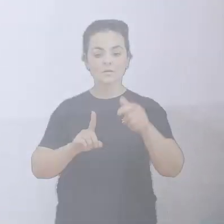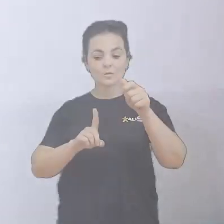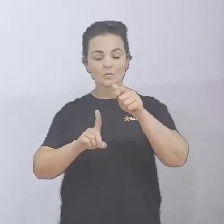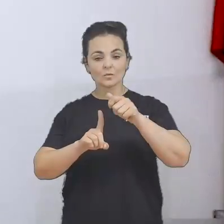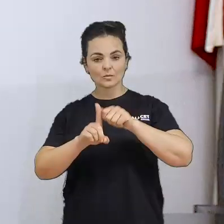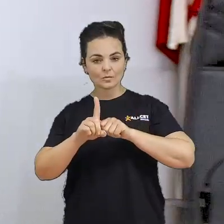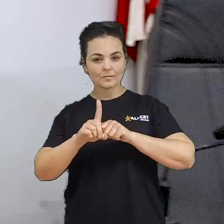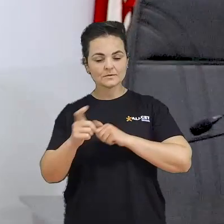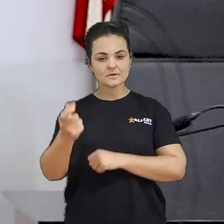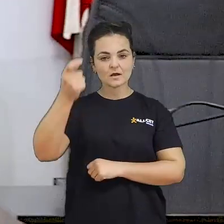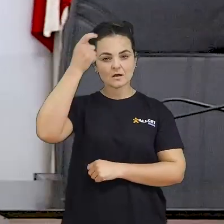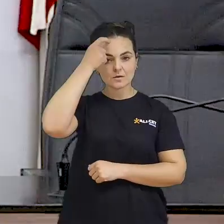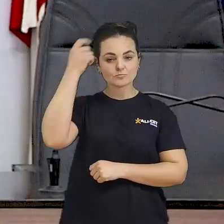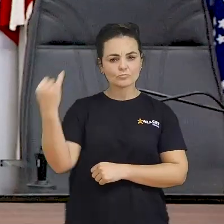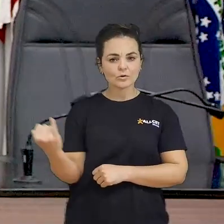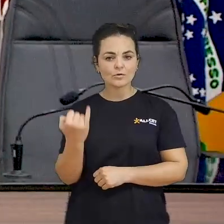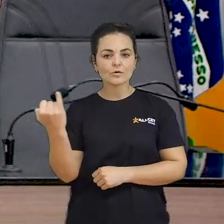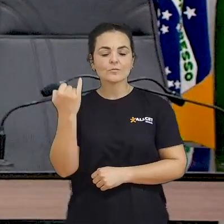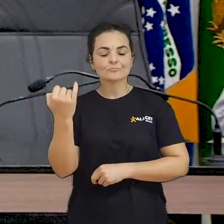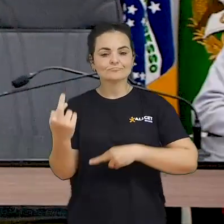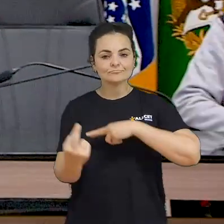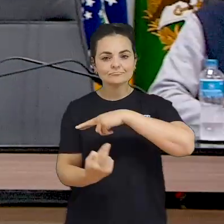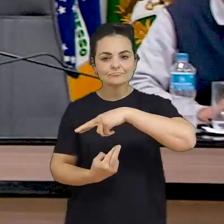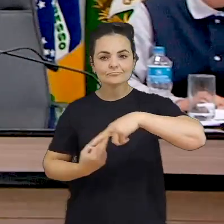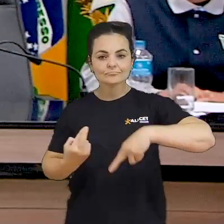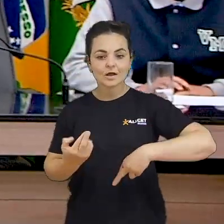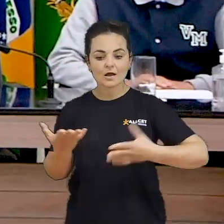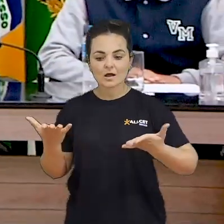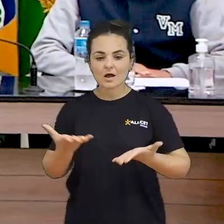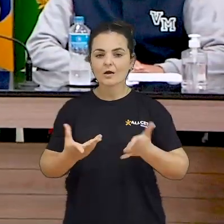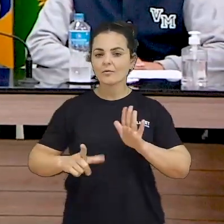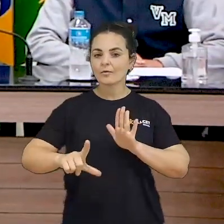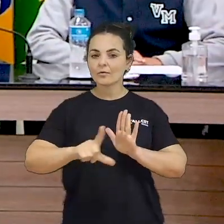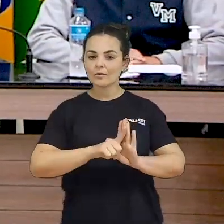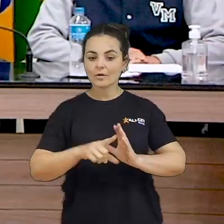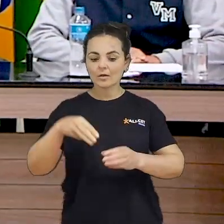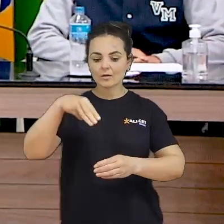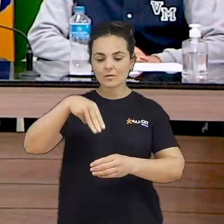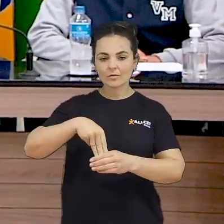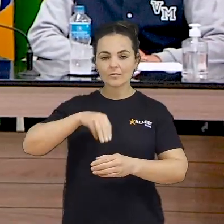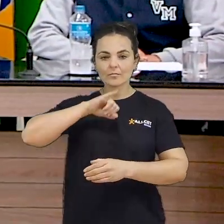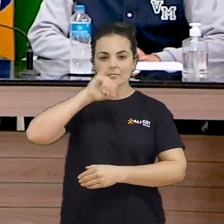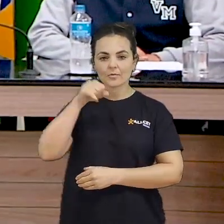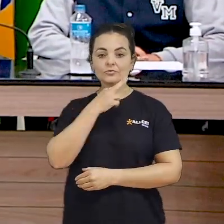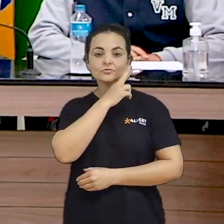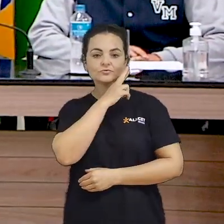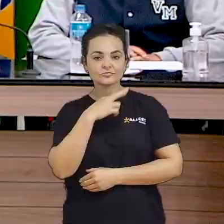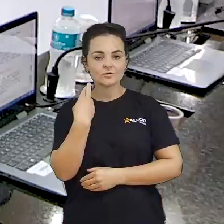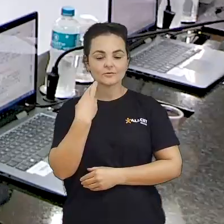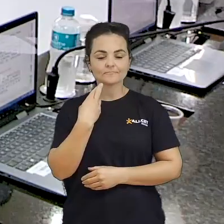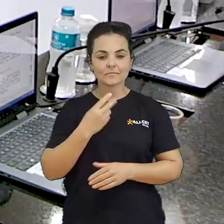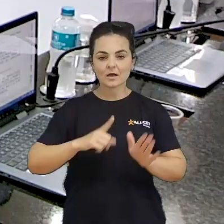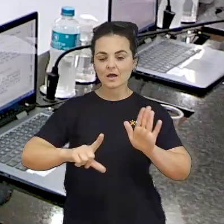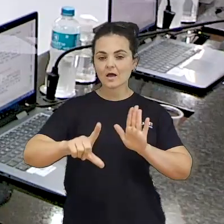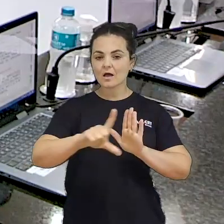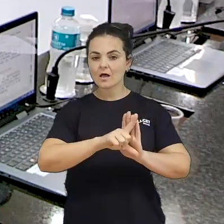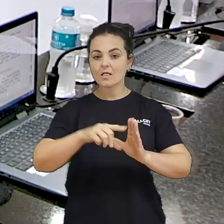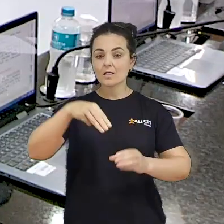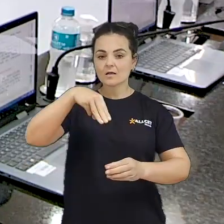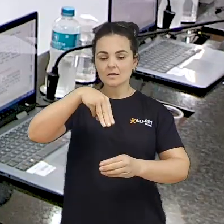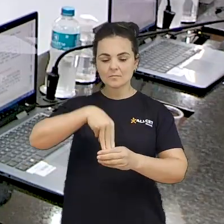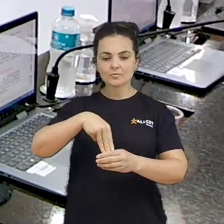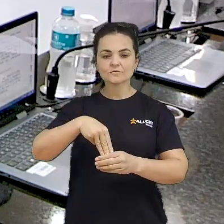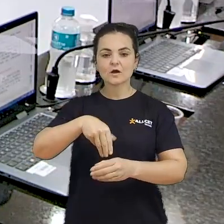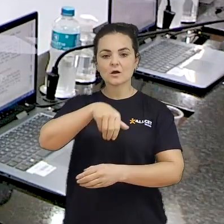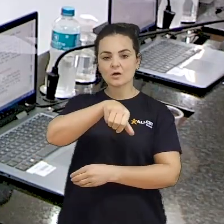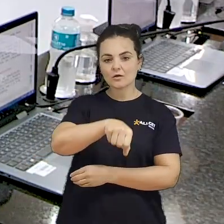o mês da conscientização da importância da reciclagem agora é lei no município de Jaraguá do Sul a lei